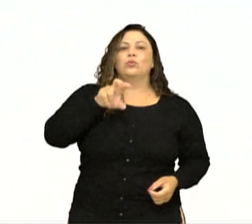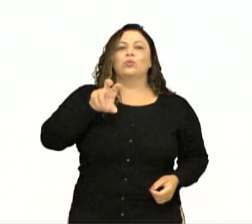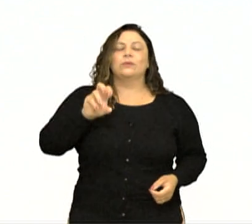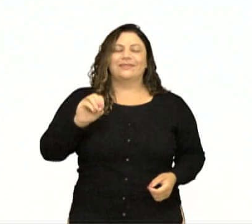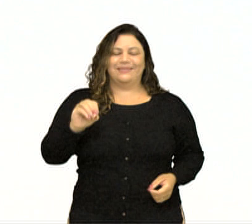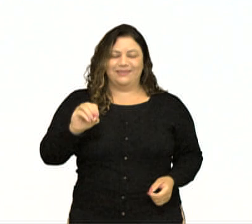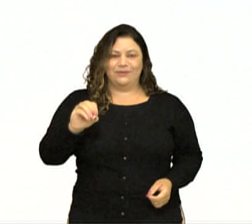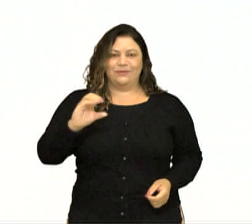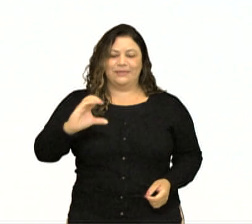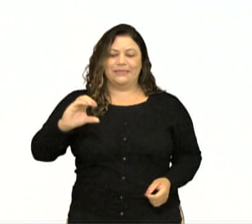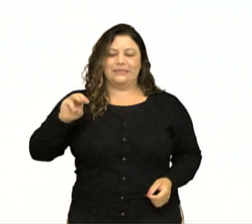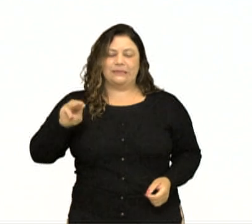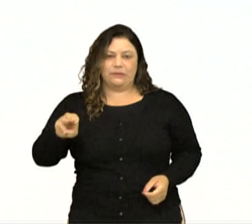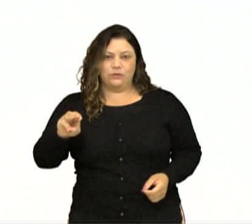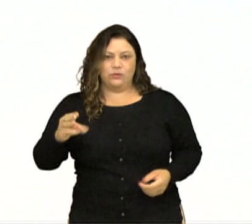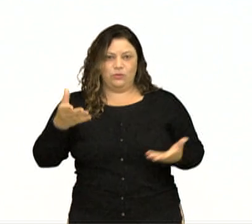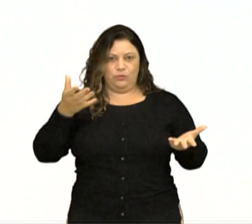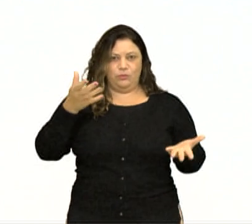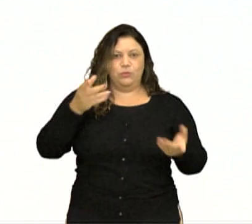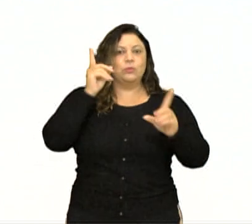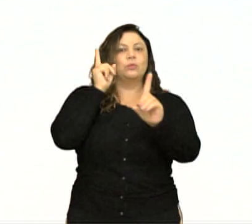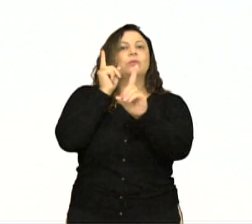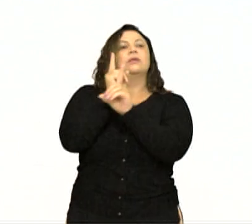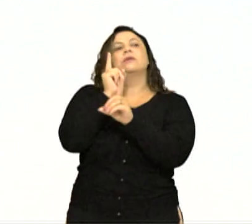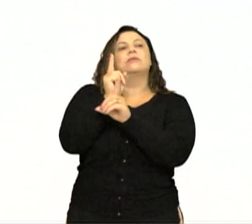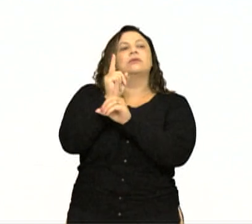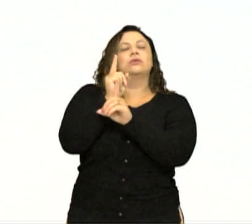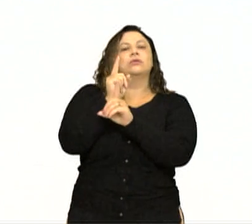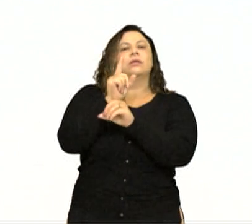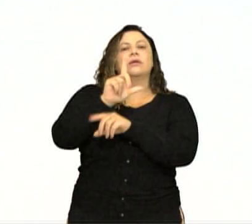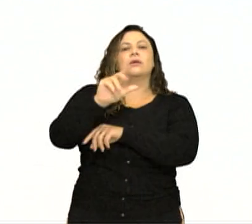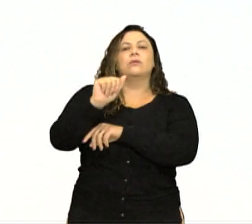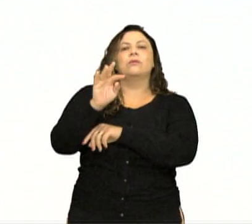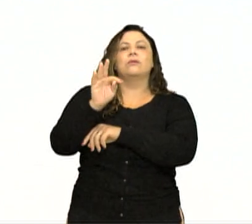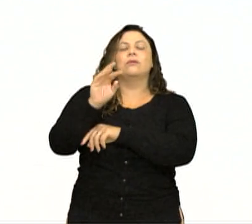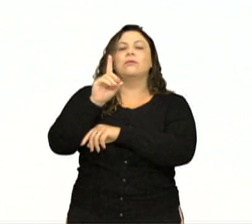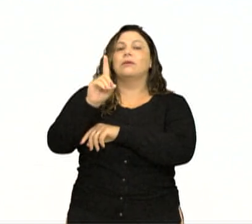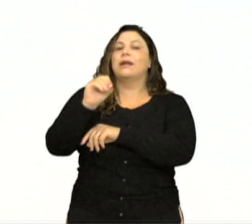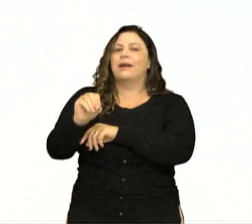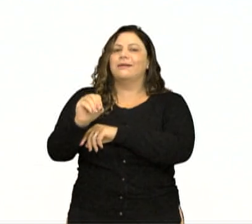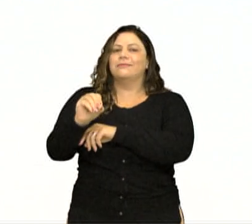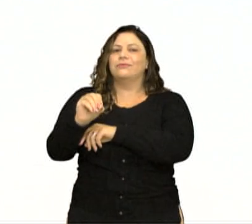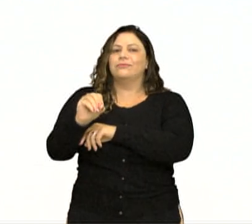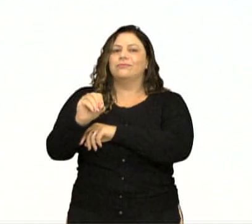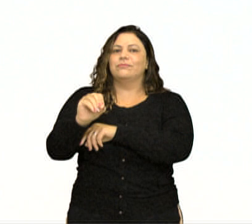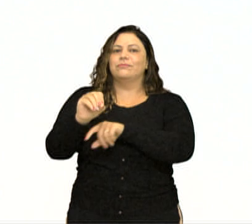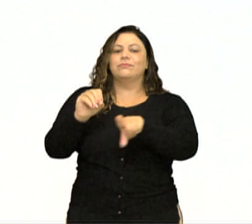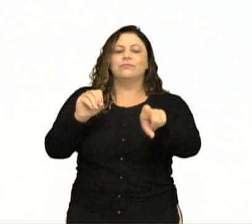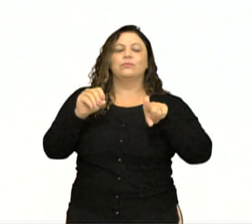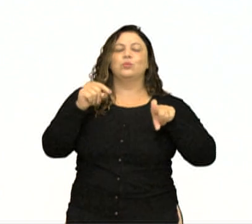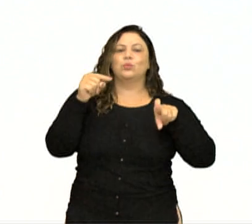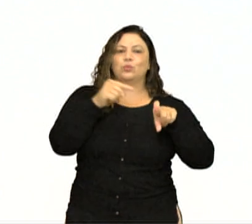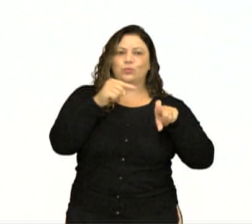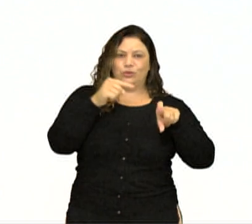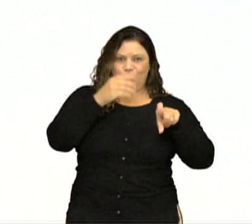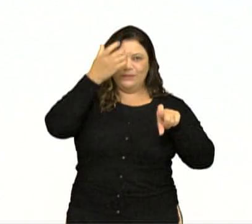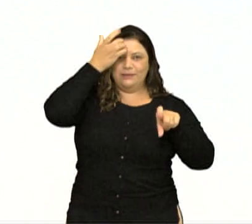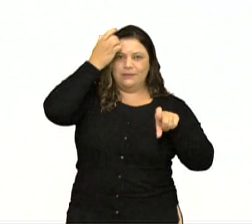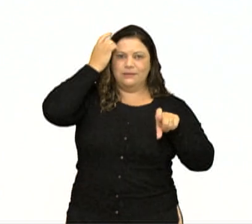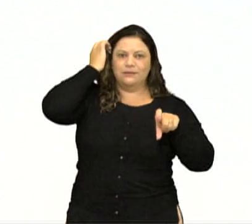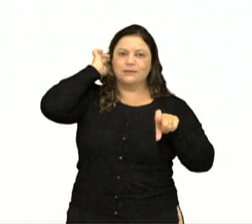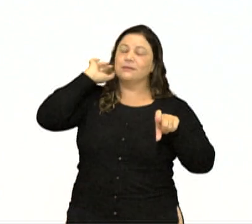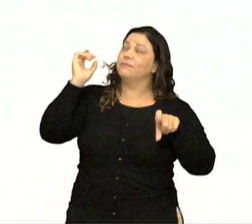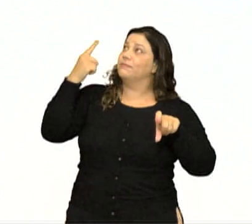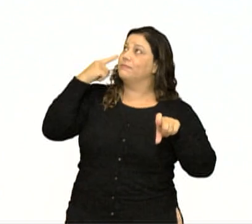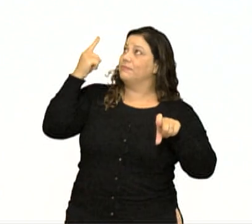centímetros. Então, eu quero achar esse lado da sombra, nós vamos chamar de x. Para nós acharmos esse